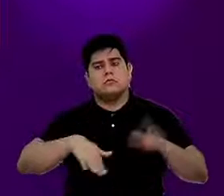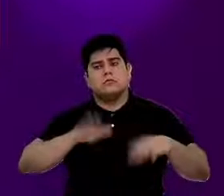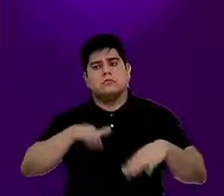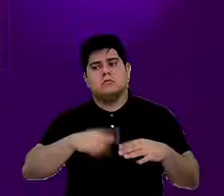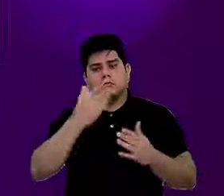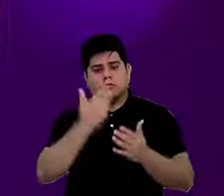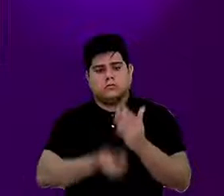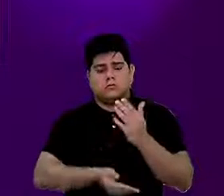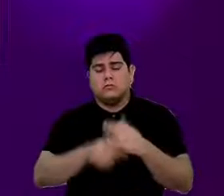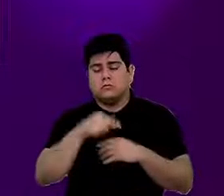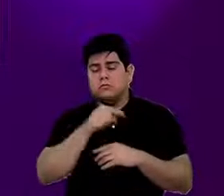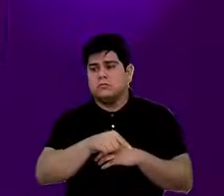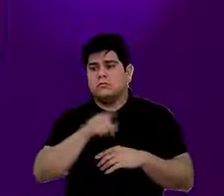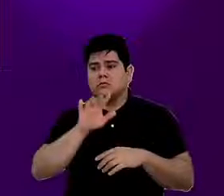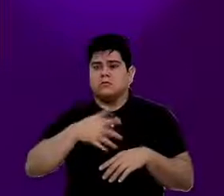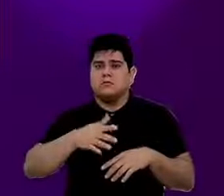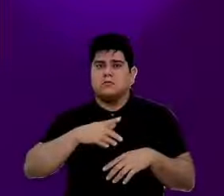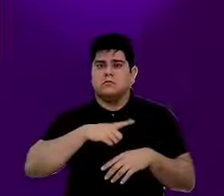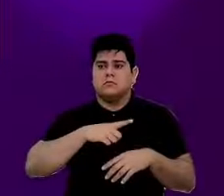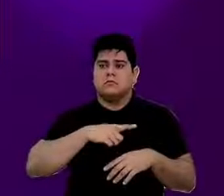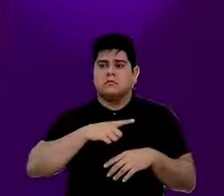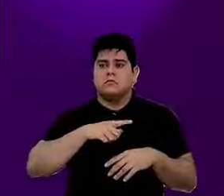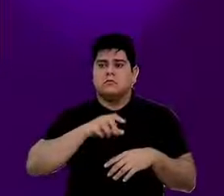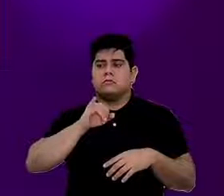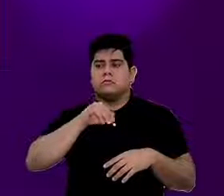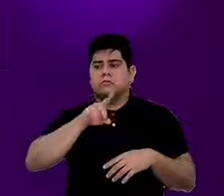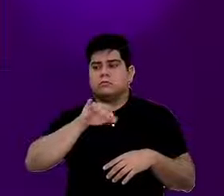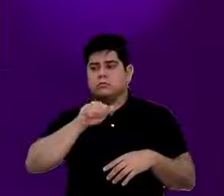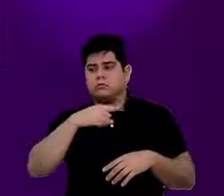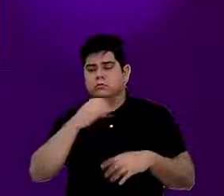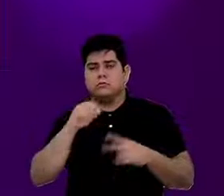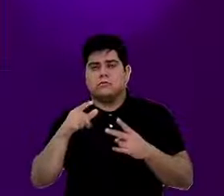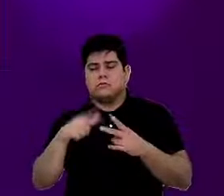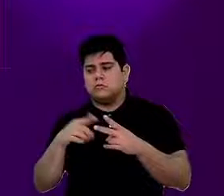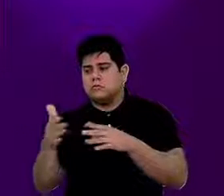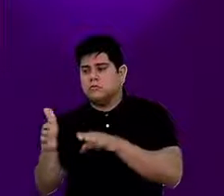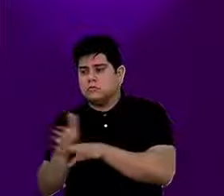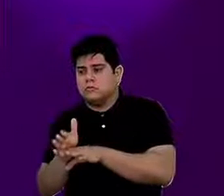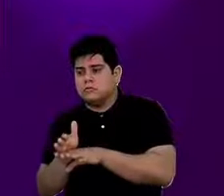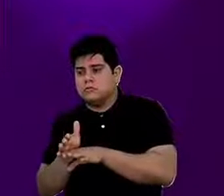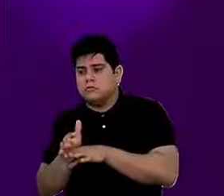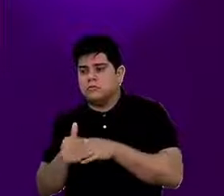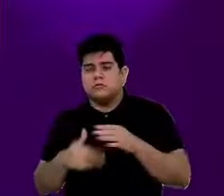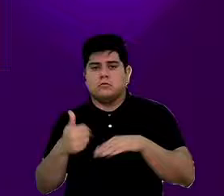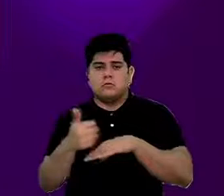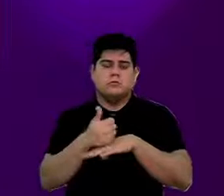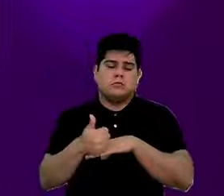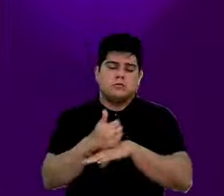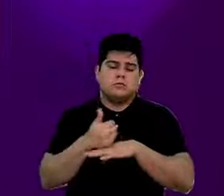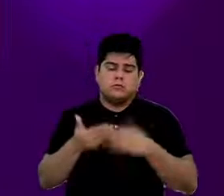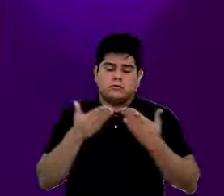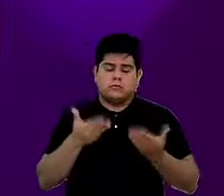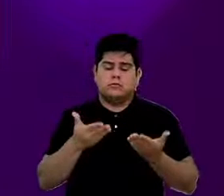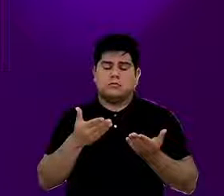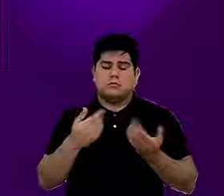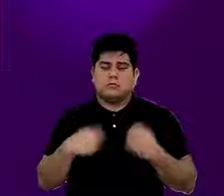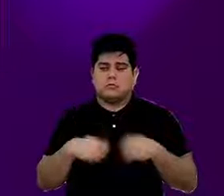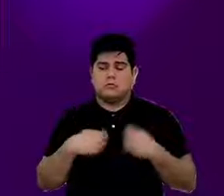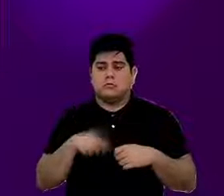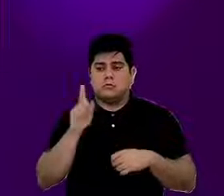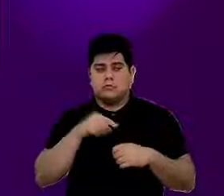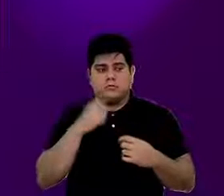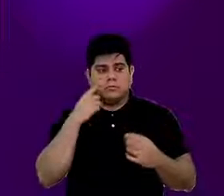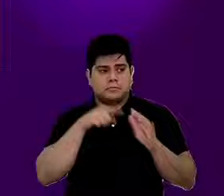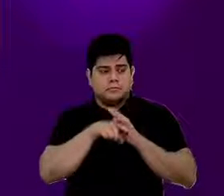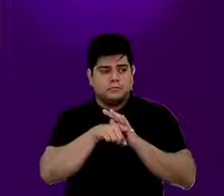perda grande aqui entre a indicação e a chegada do paciente até o profissional, o qual ele deve ser